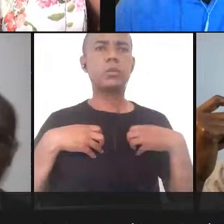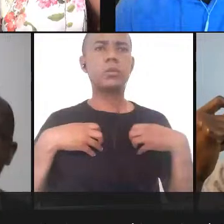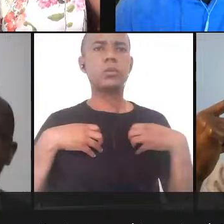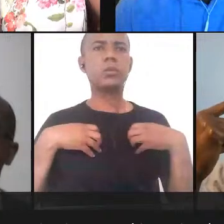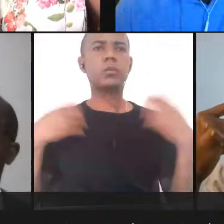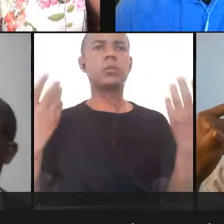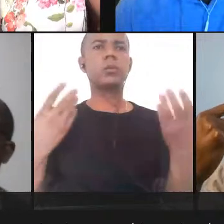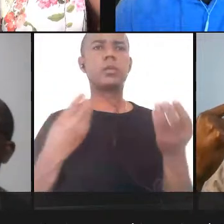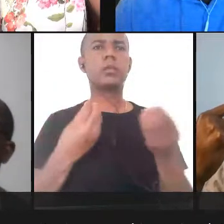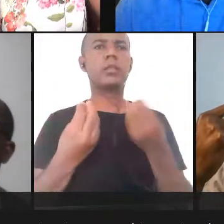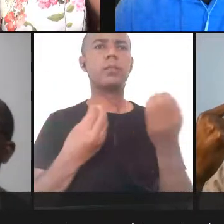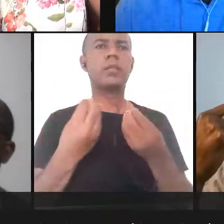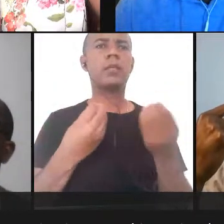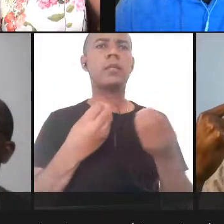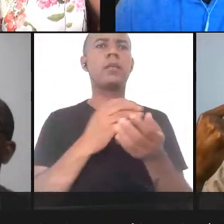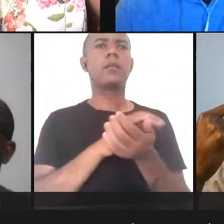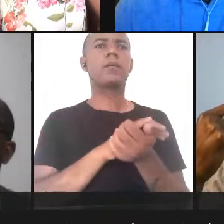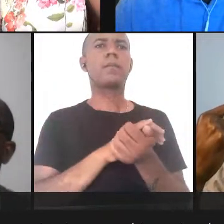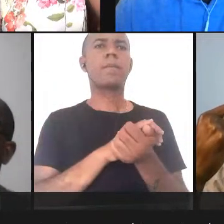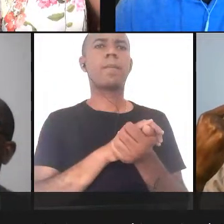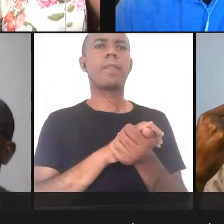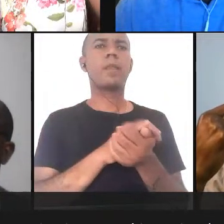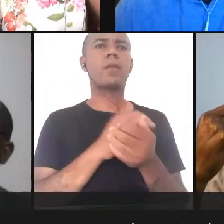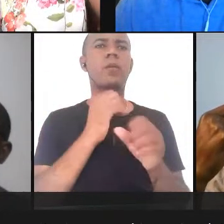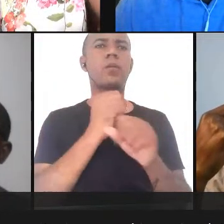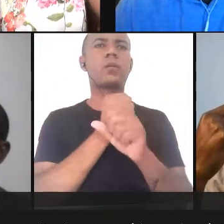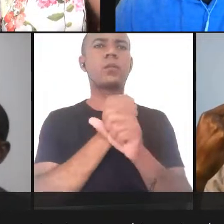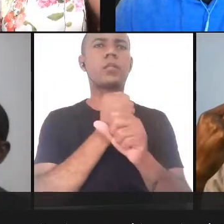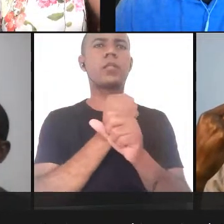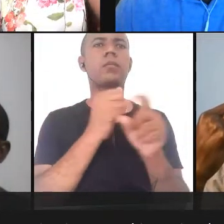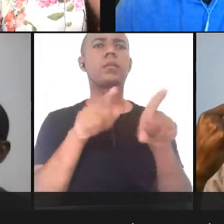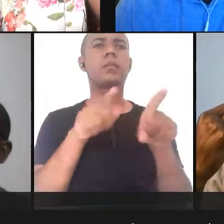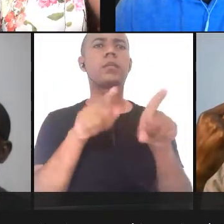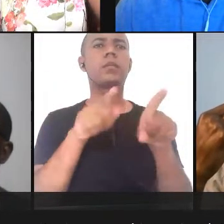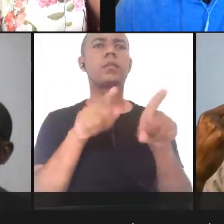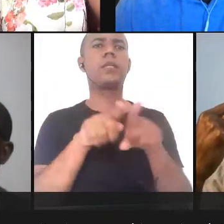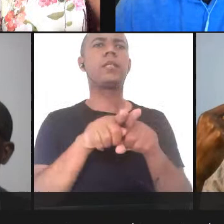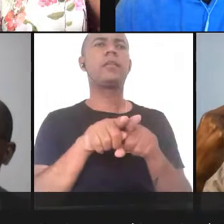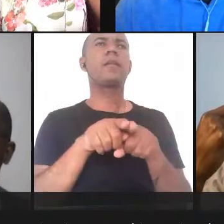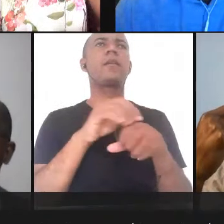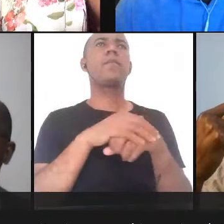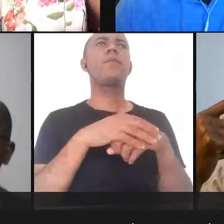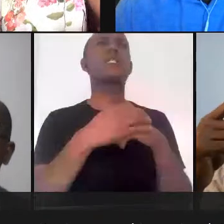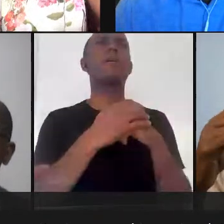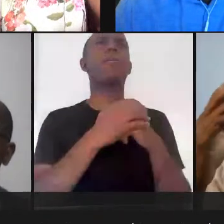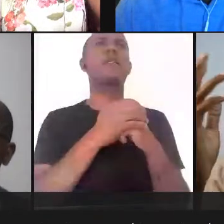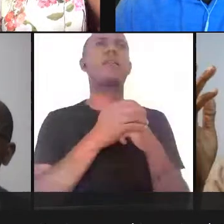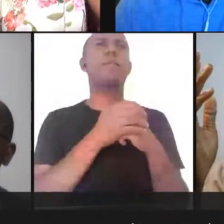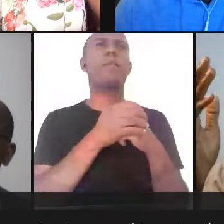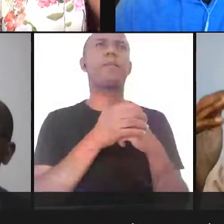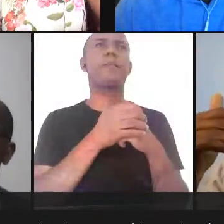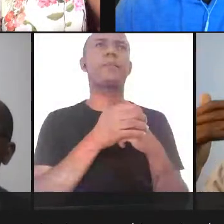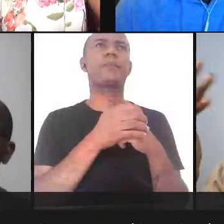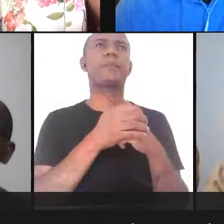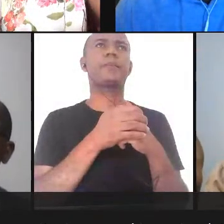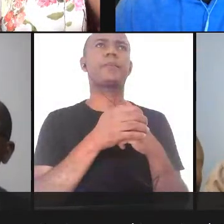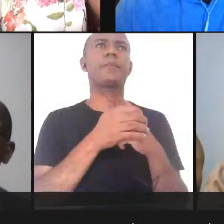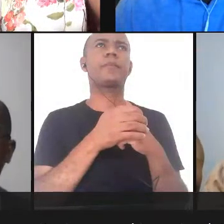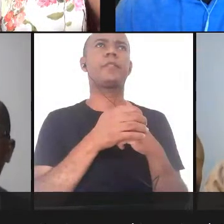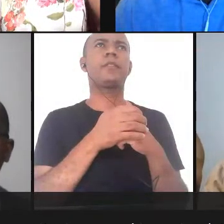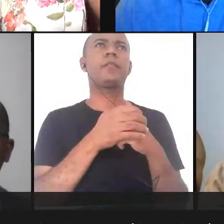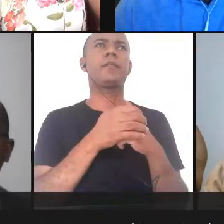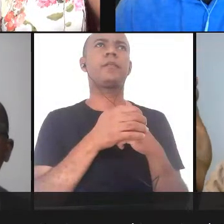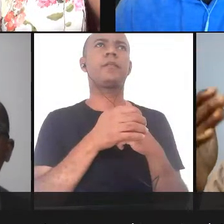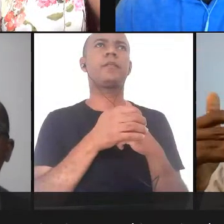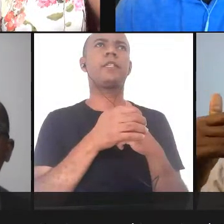também a reconstrução, e é Nação Pária. Em que, a certa altura, há um país, há uma nação que